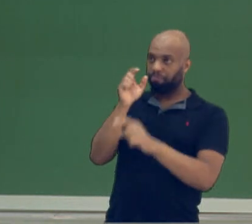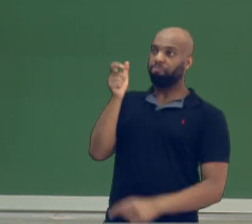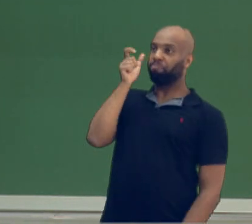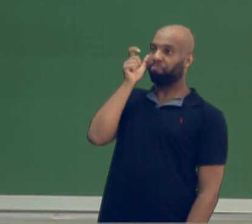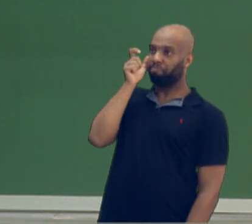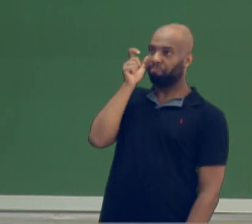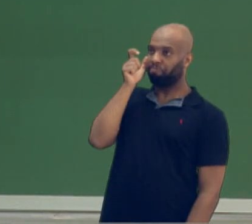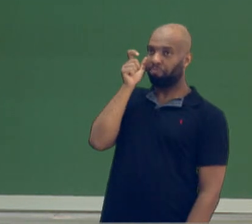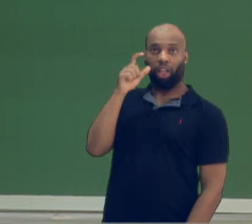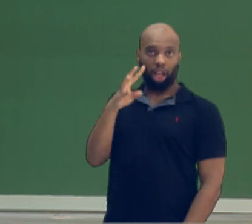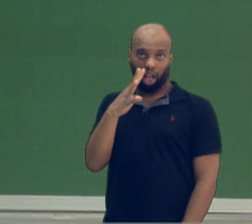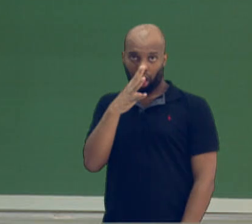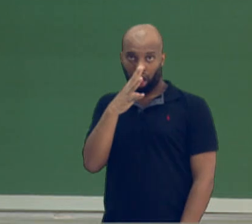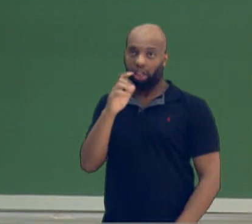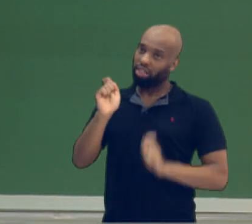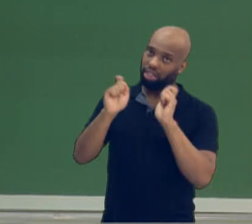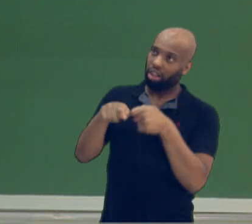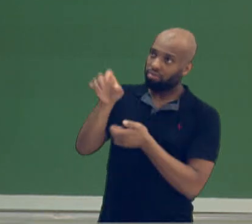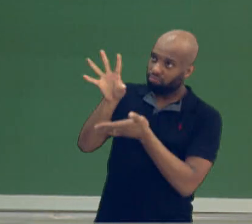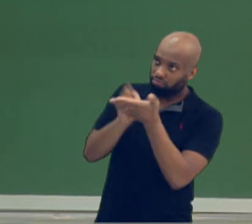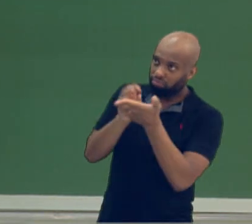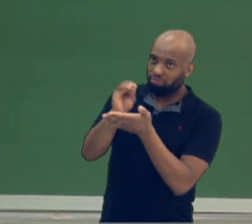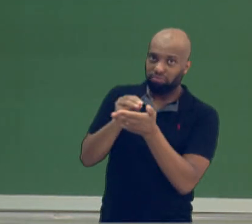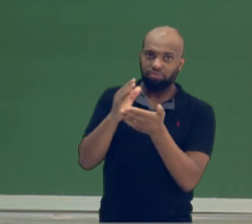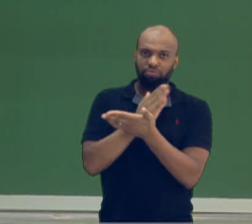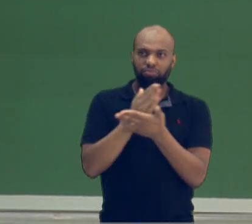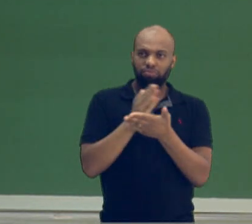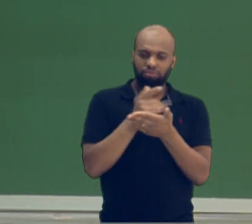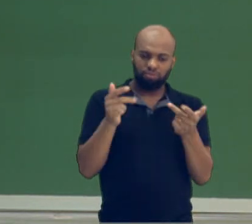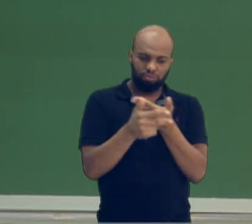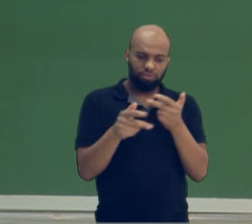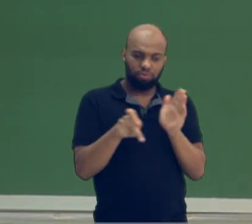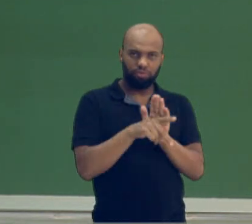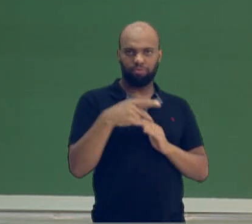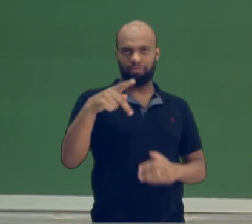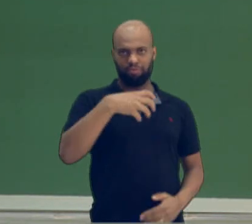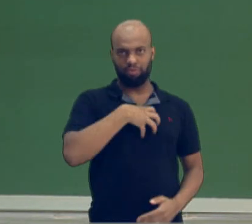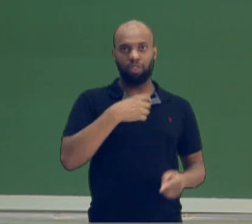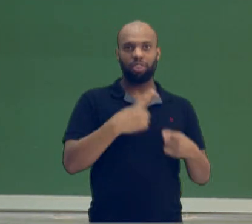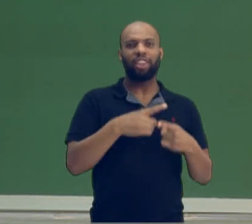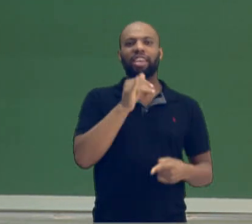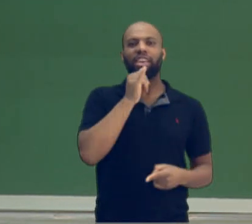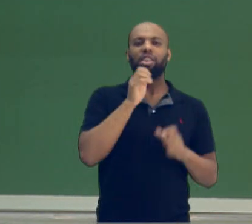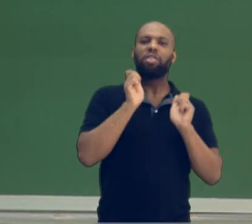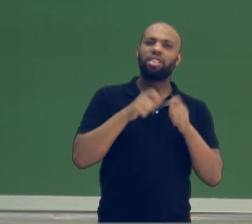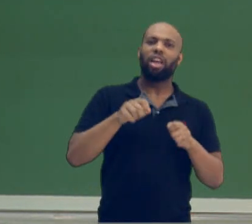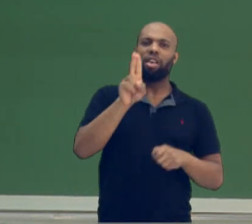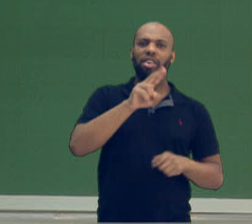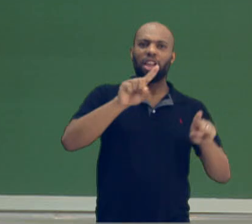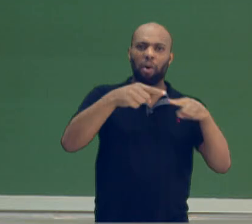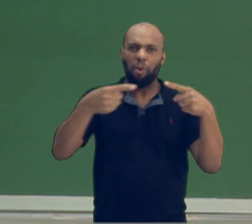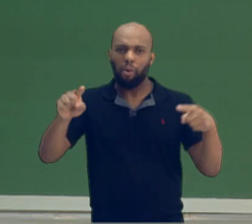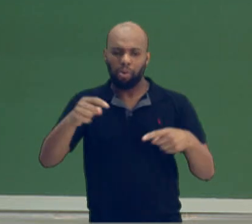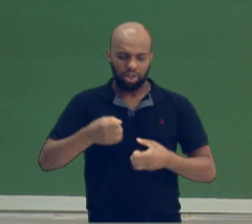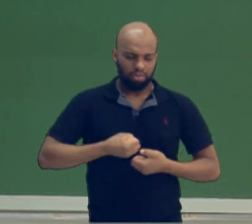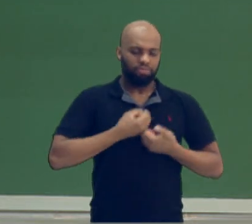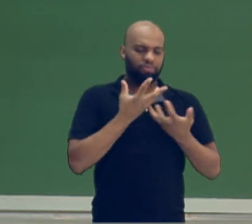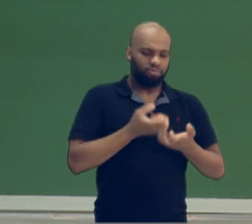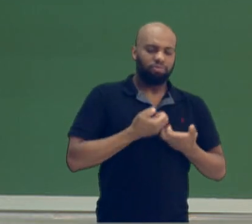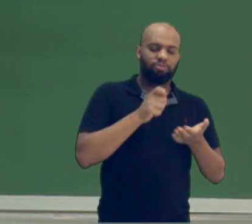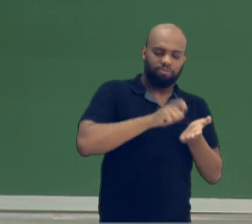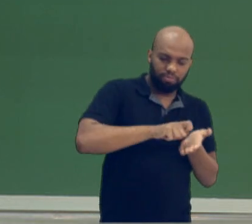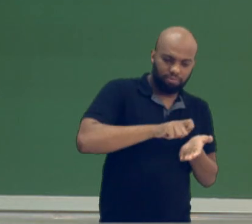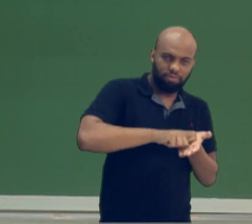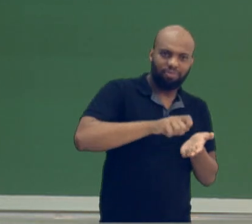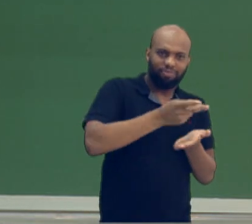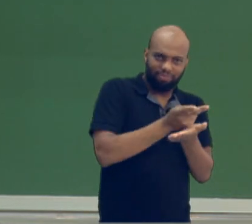criar com diversas possibilidades? Uma música pode nos trazer emoção para a criação, um desenho, uma obra, enfim. Então,